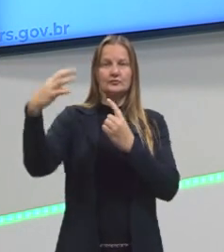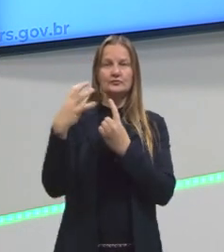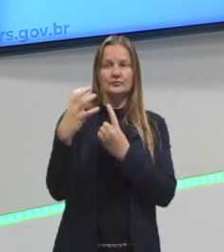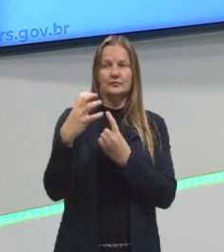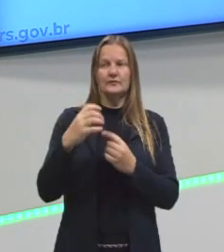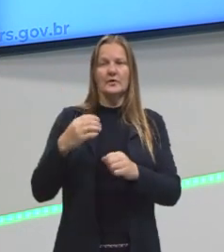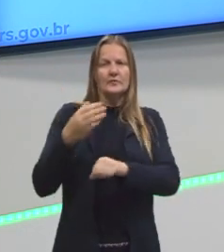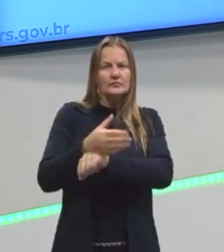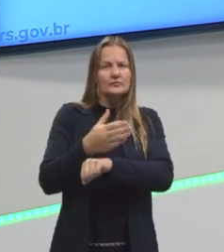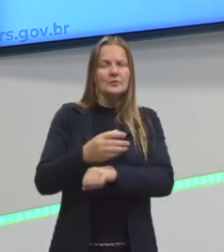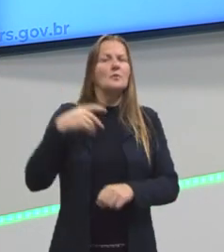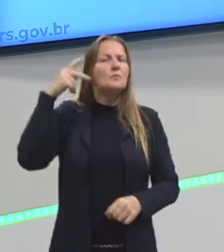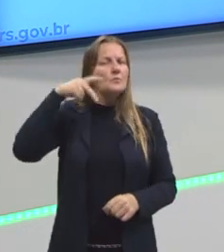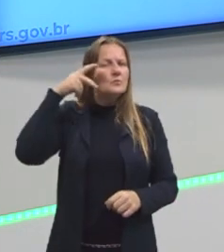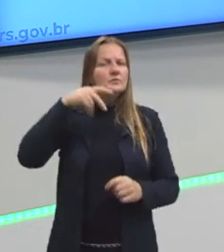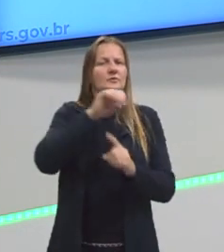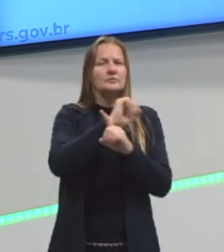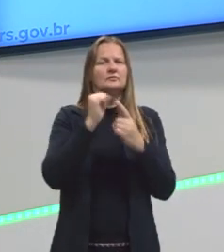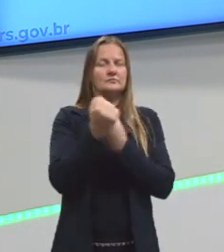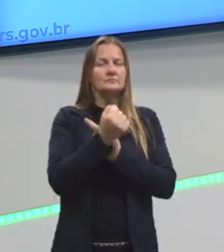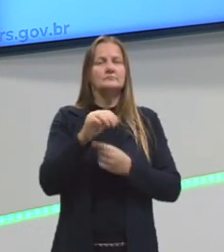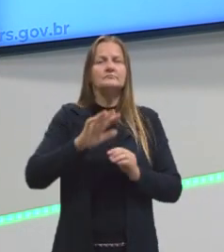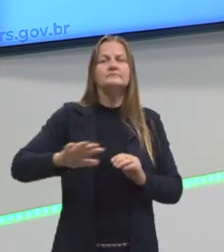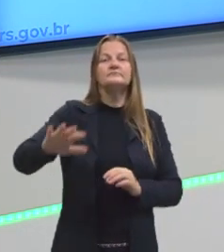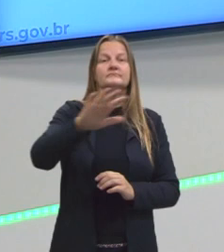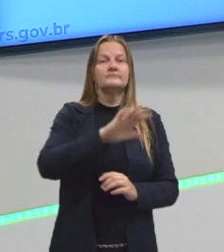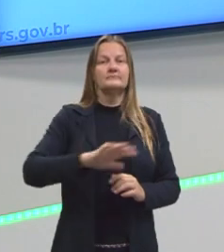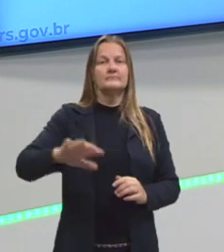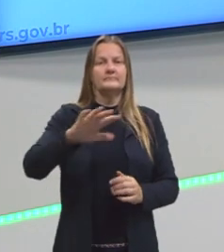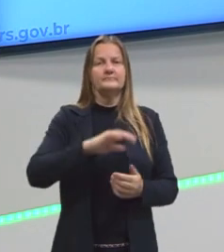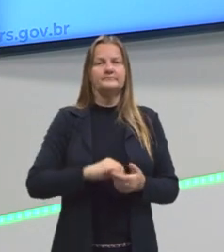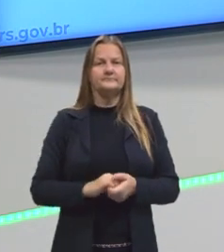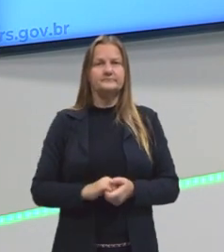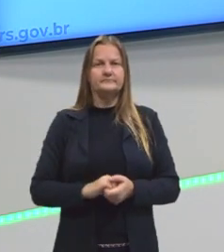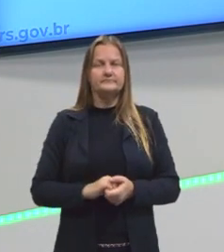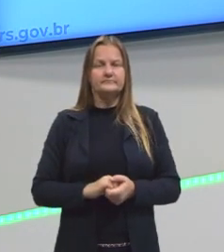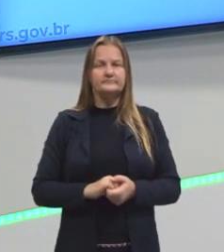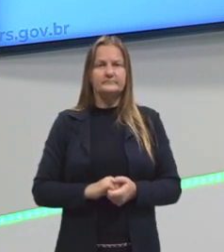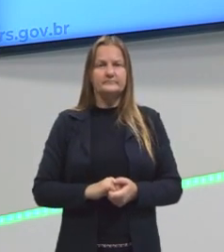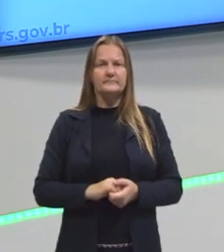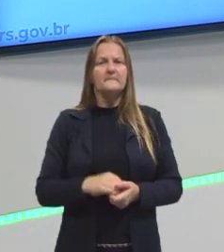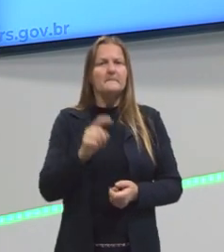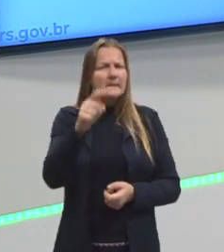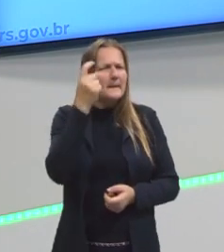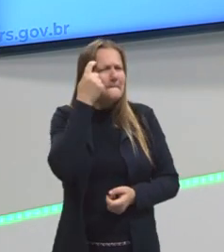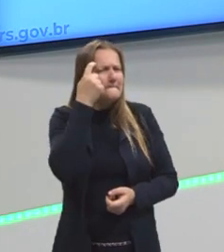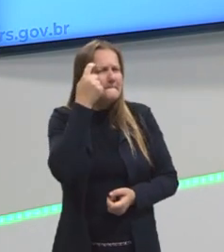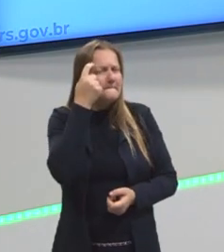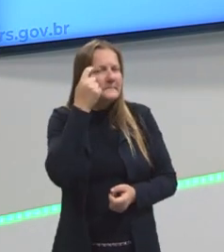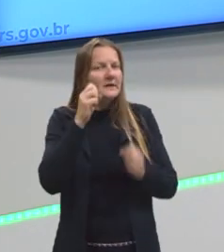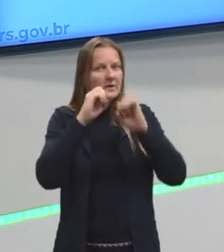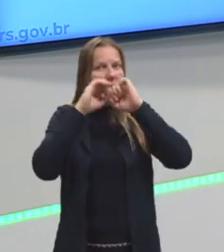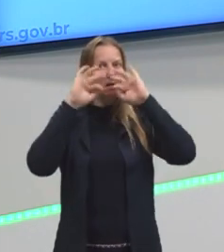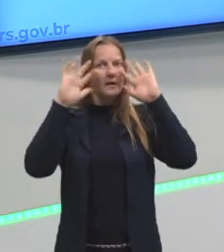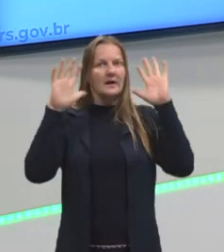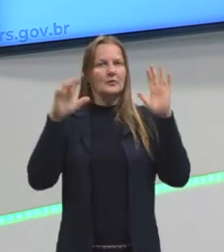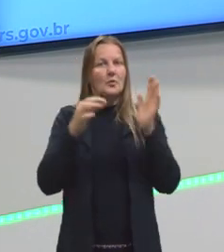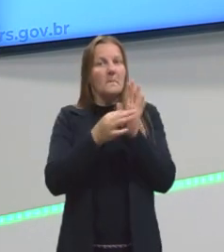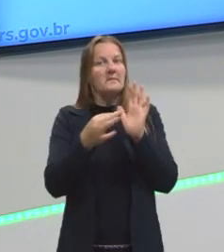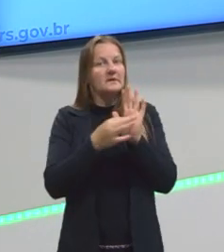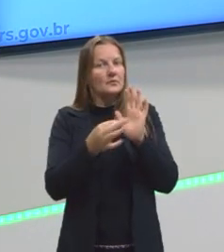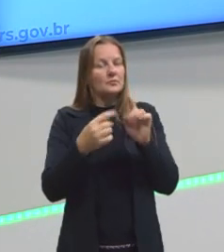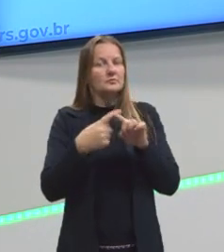interferir na política na sociedade como um todo e ela quer ligar você refletindo sobre isso e tem isso bem claro que